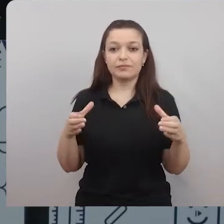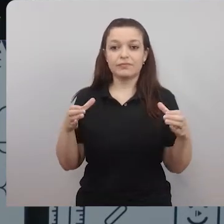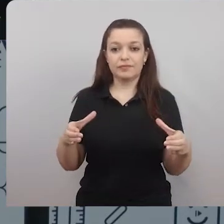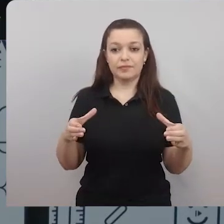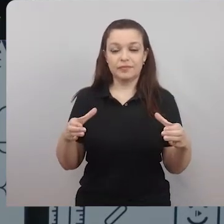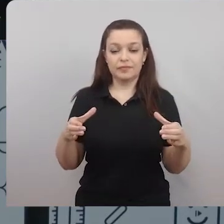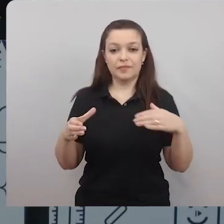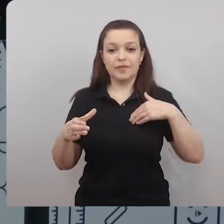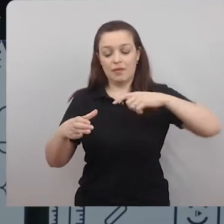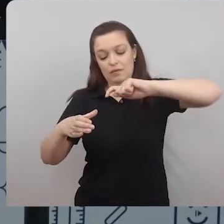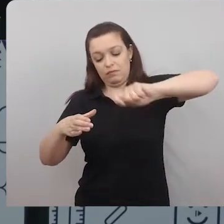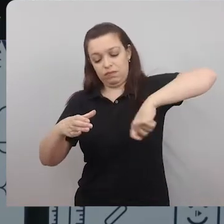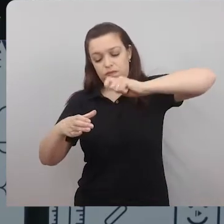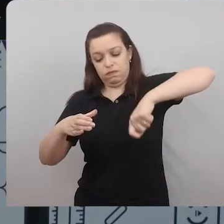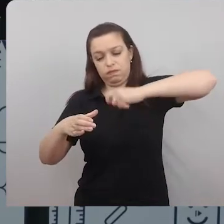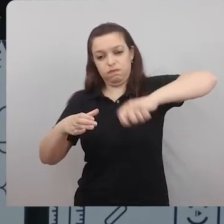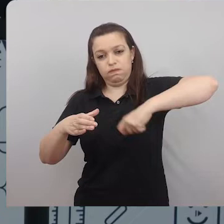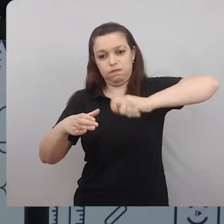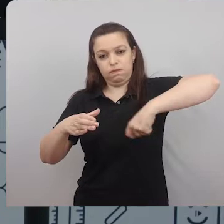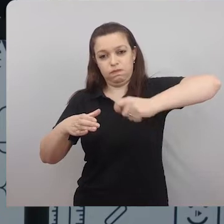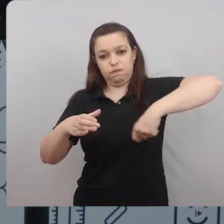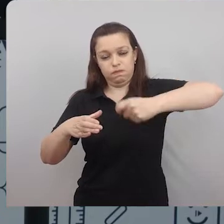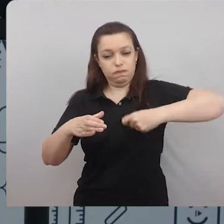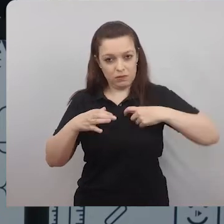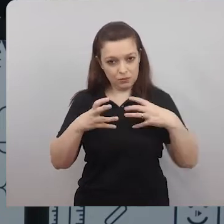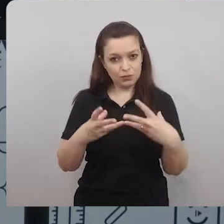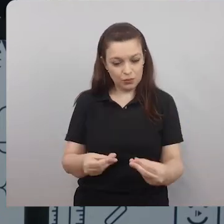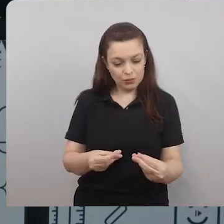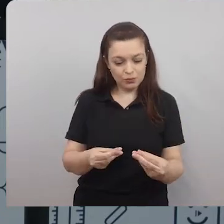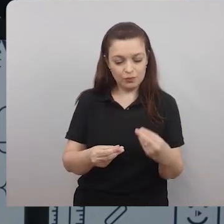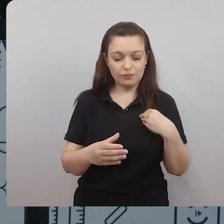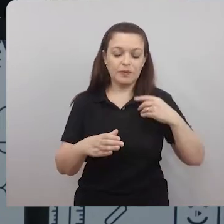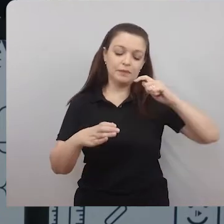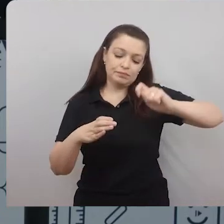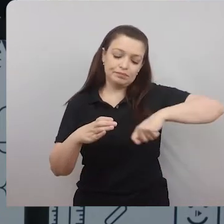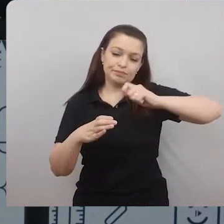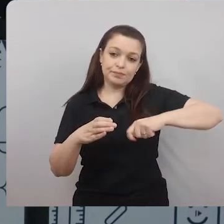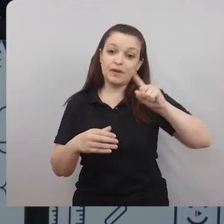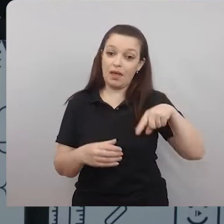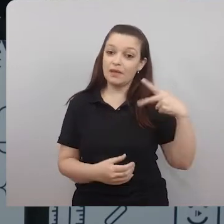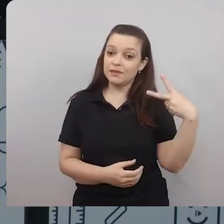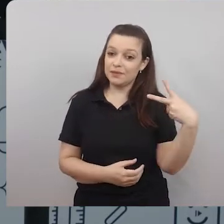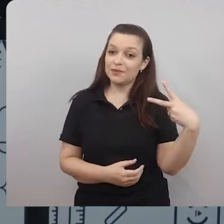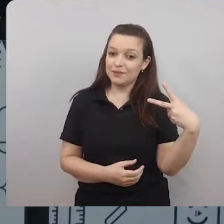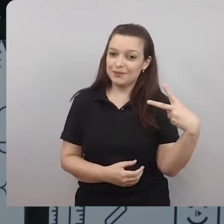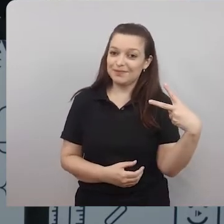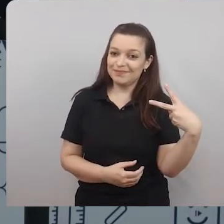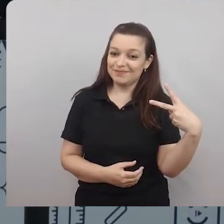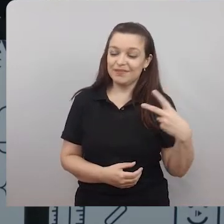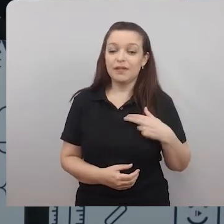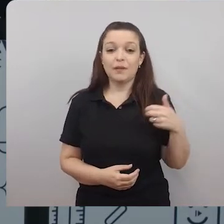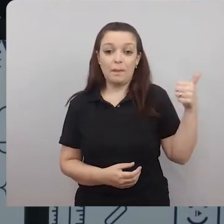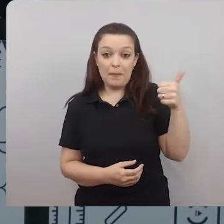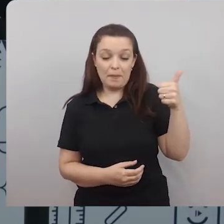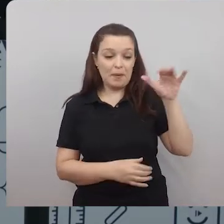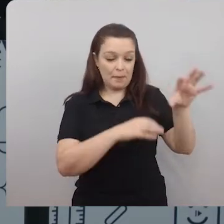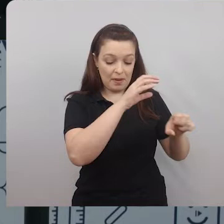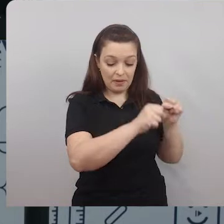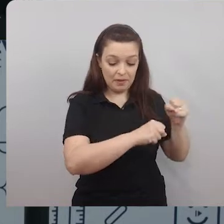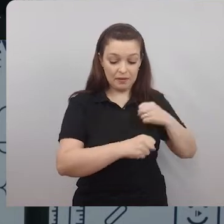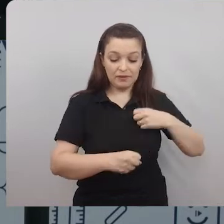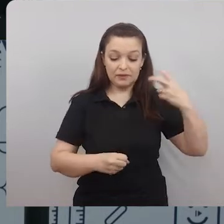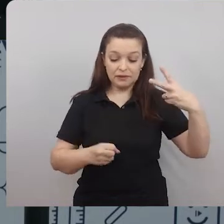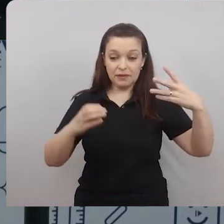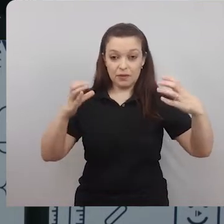dentro de uma bacia ou de um pote e mexemos para fazer o bolo. Então, será